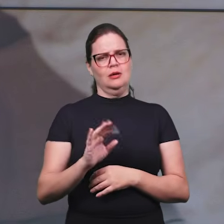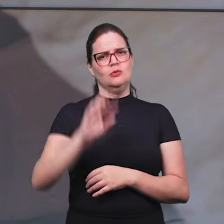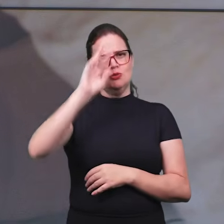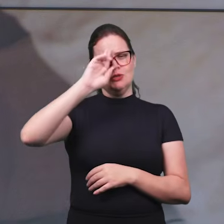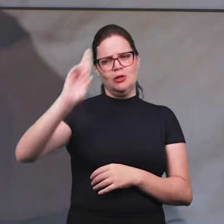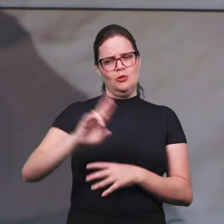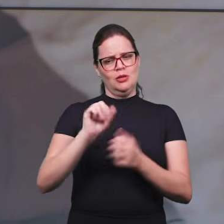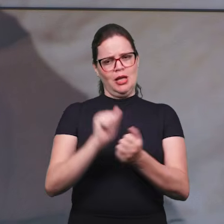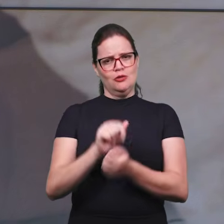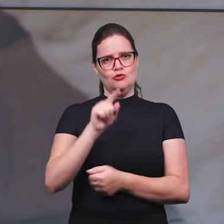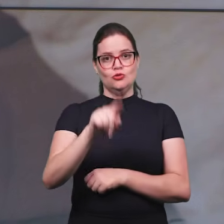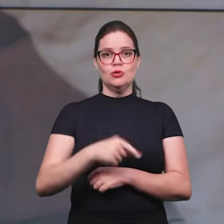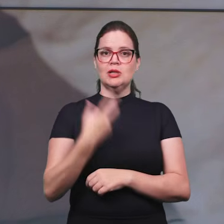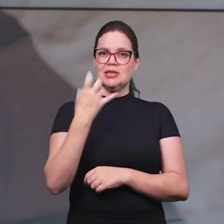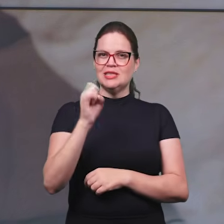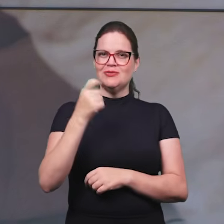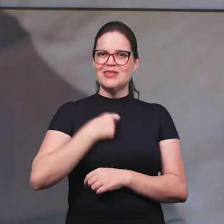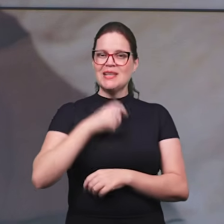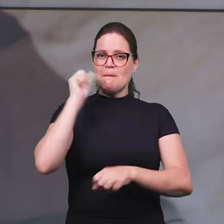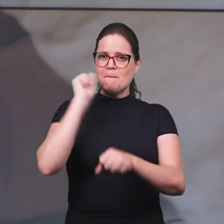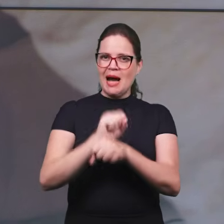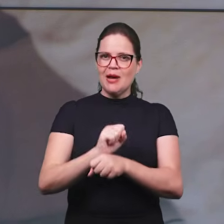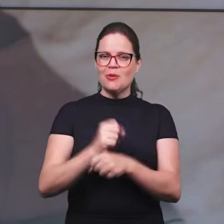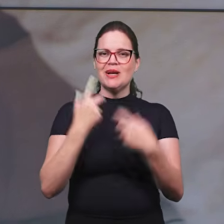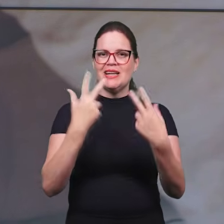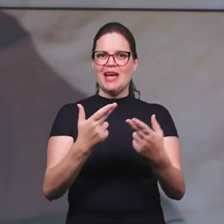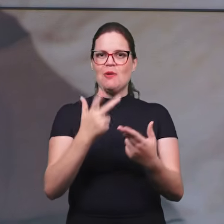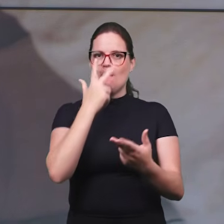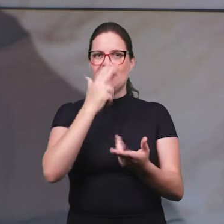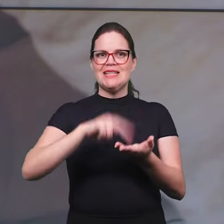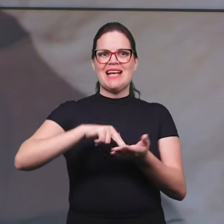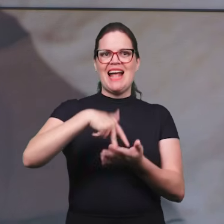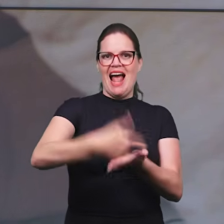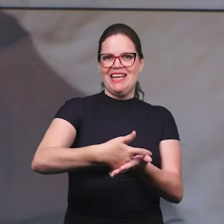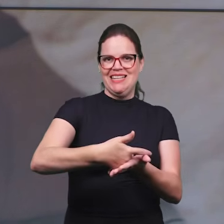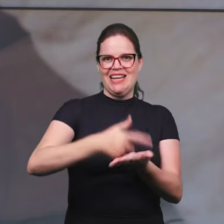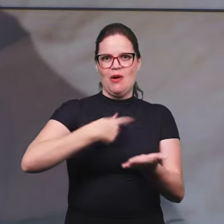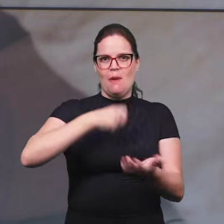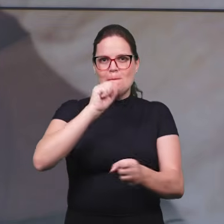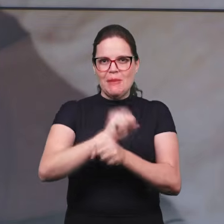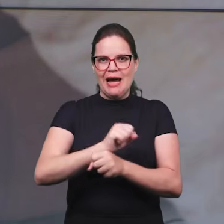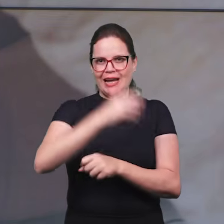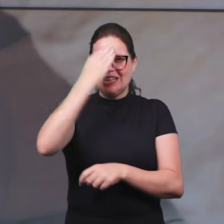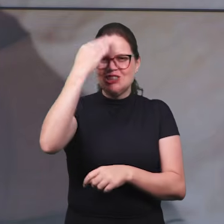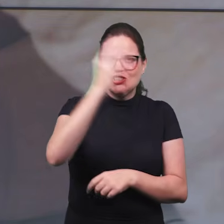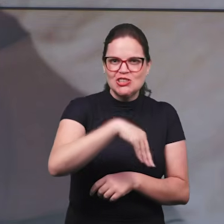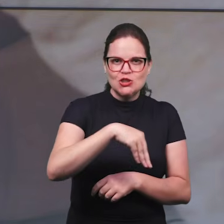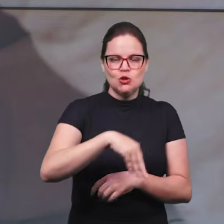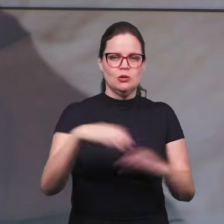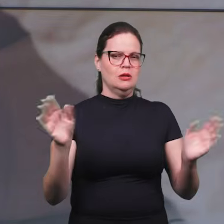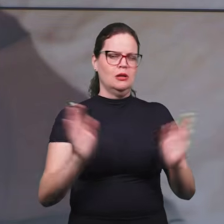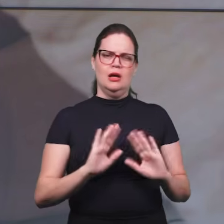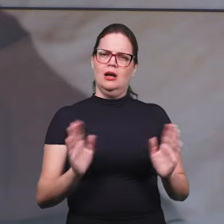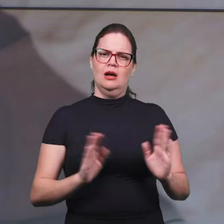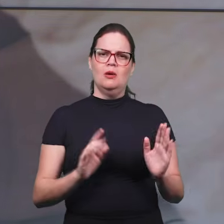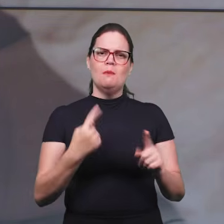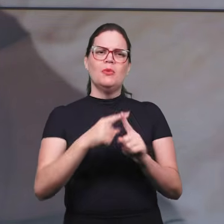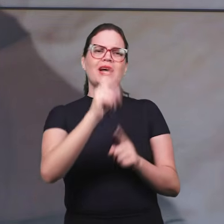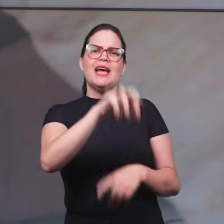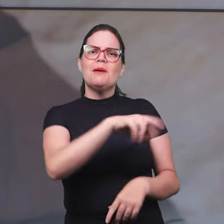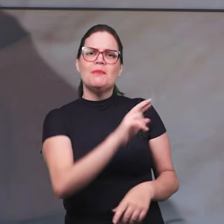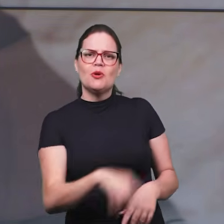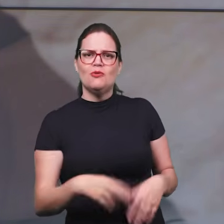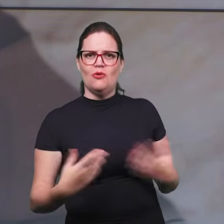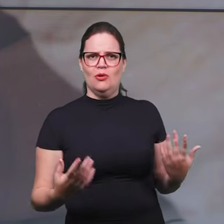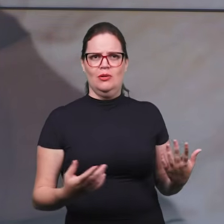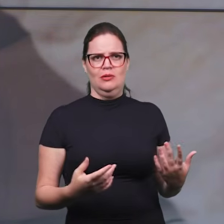nesse projeto, tá? Se você parou, caiu nessa jornada, tropeçou ali com uma reprovação, começou